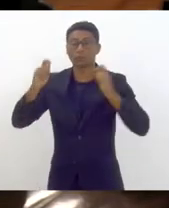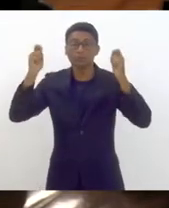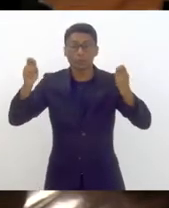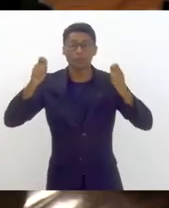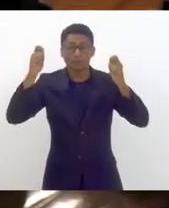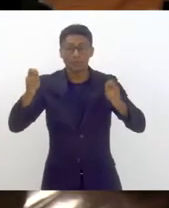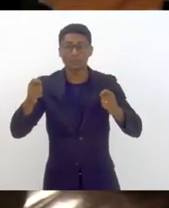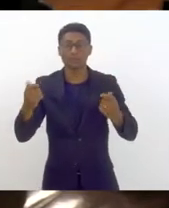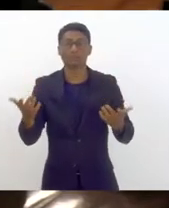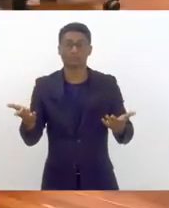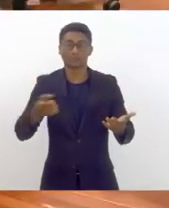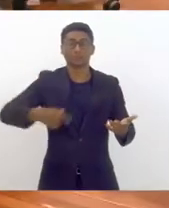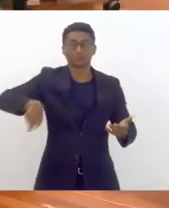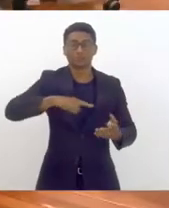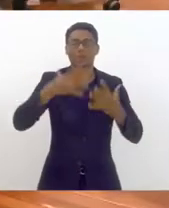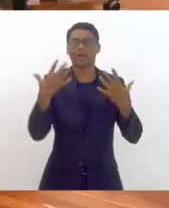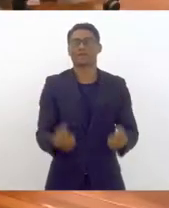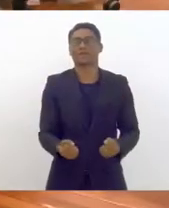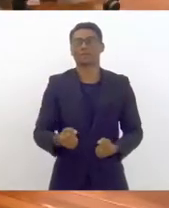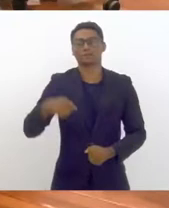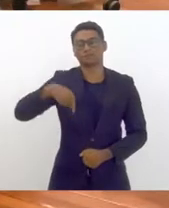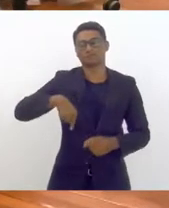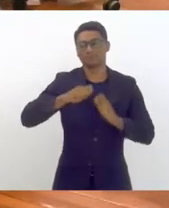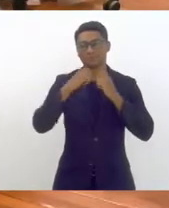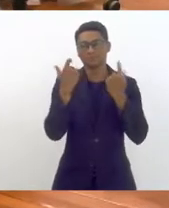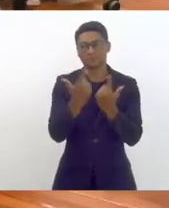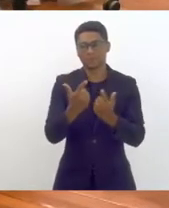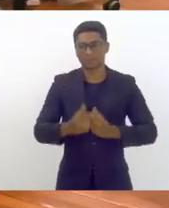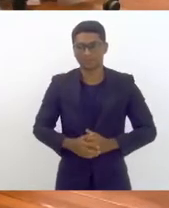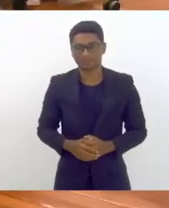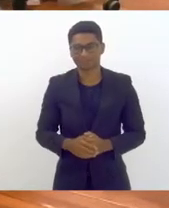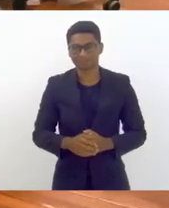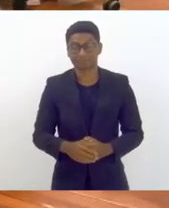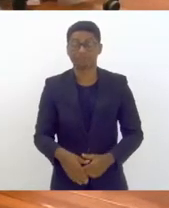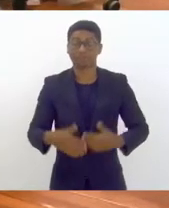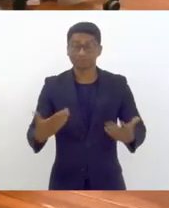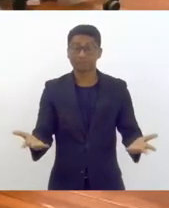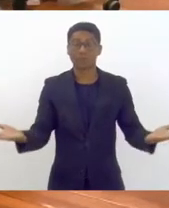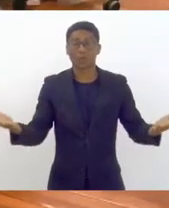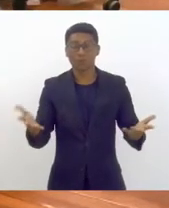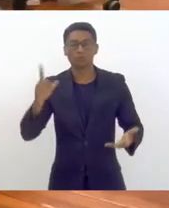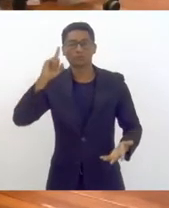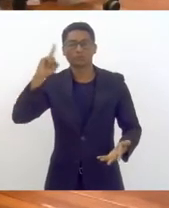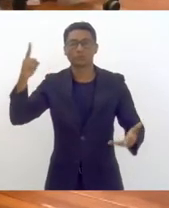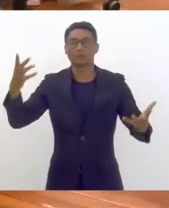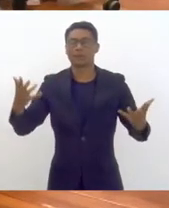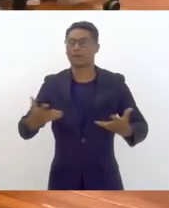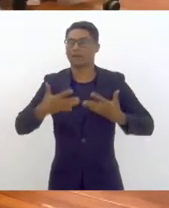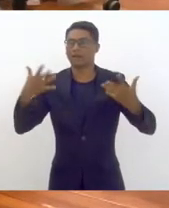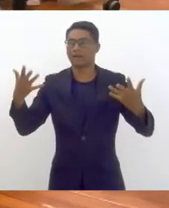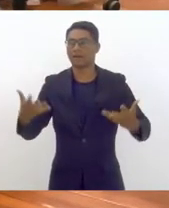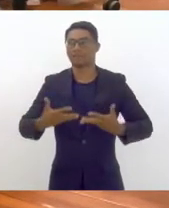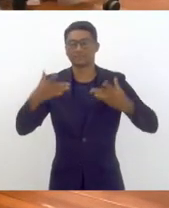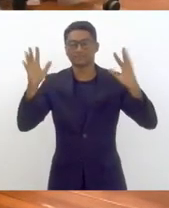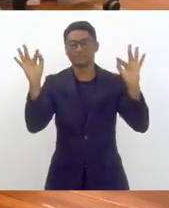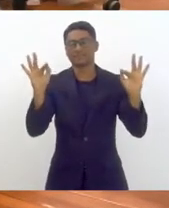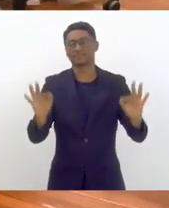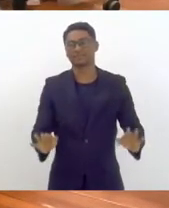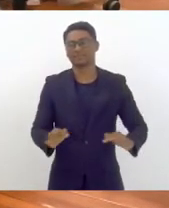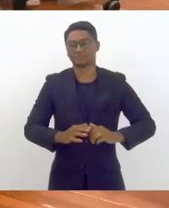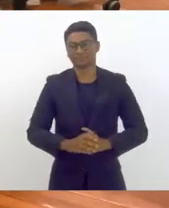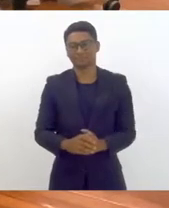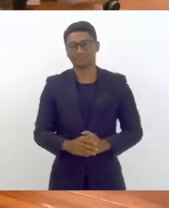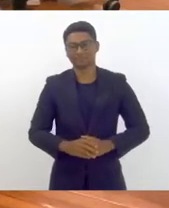nós acolhemos aqui na Assembleia. Então, pessoal, é um dia de alegria, é um dia de alegria, é